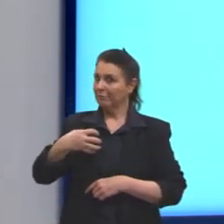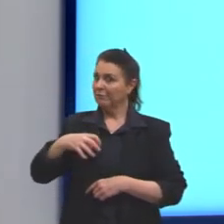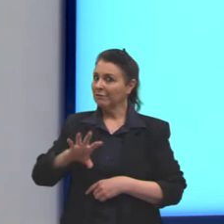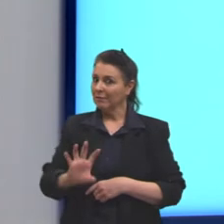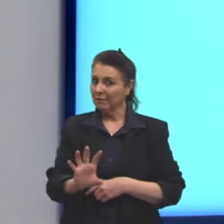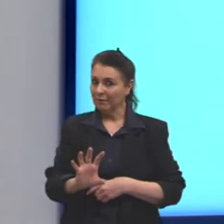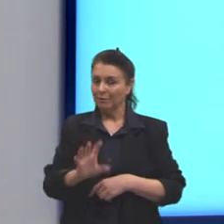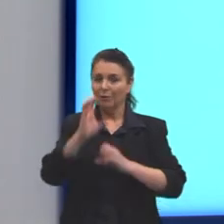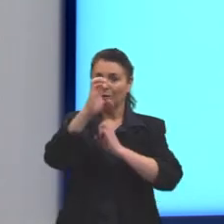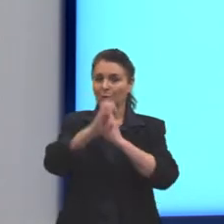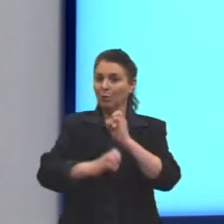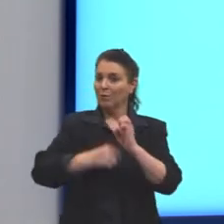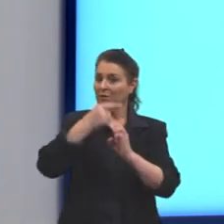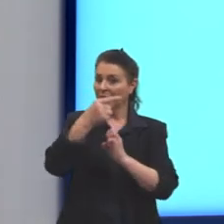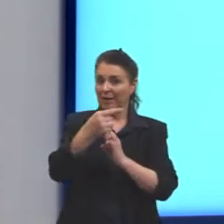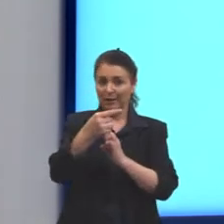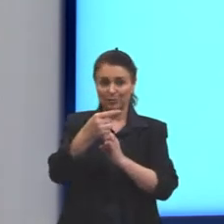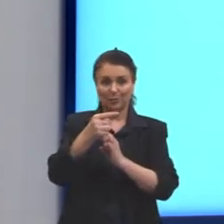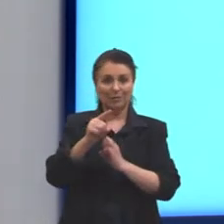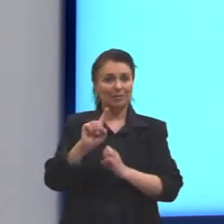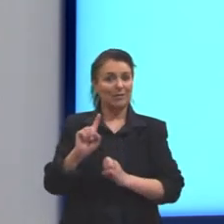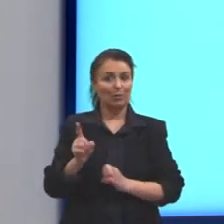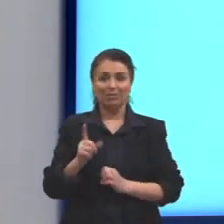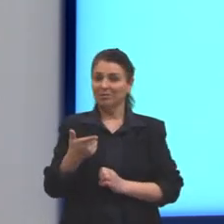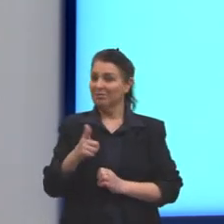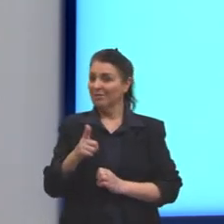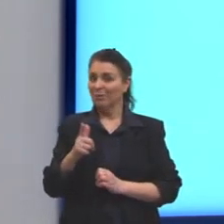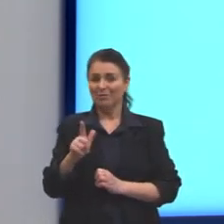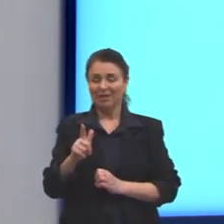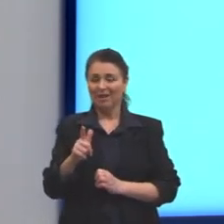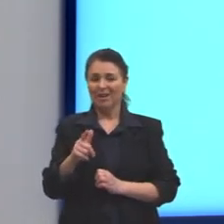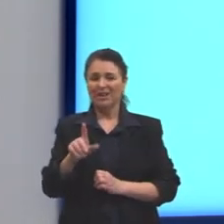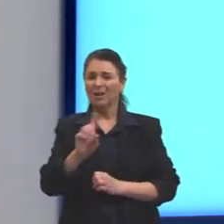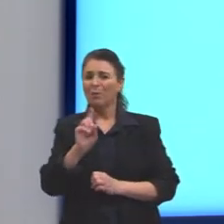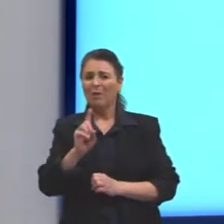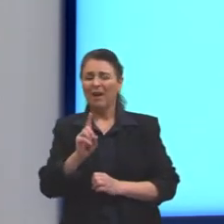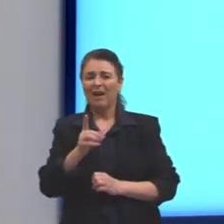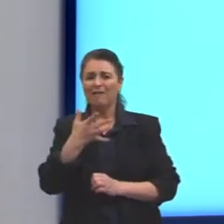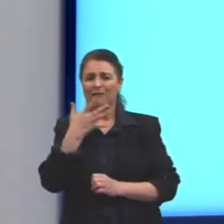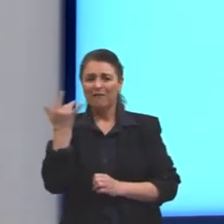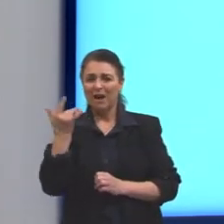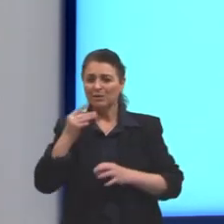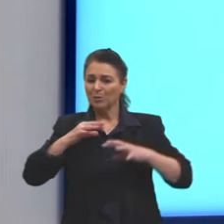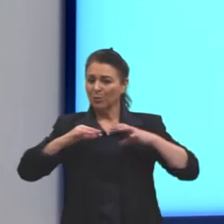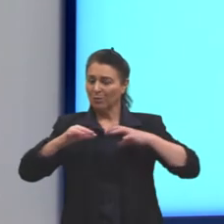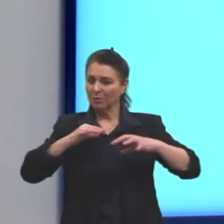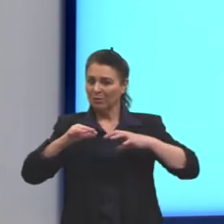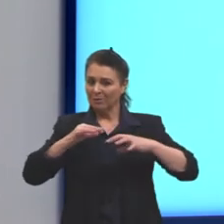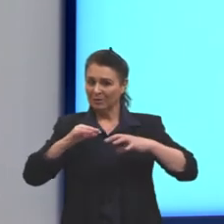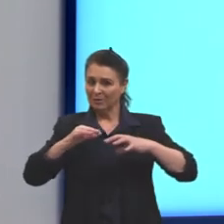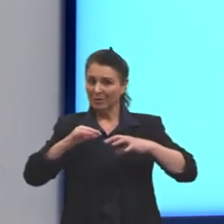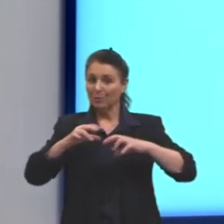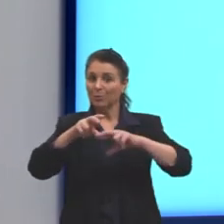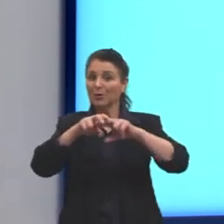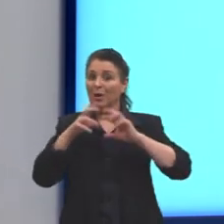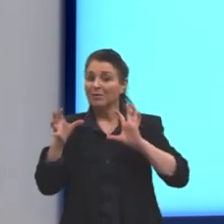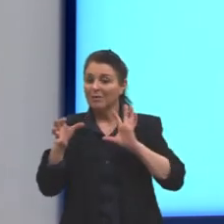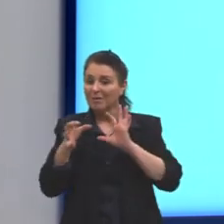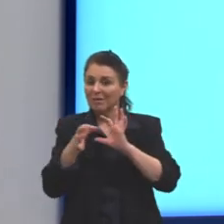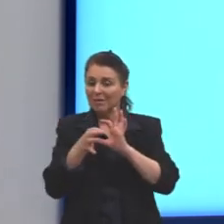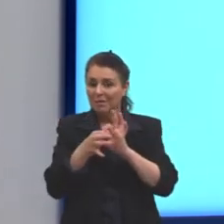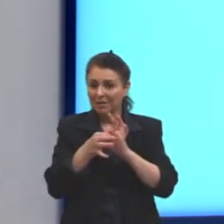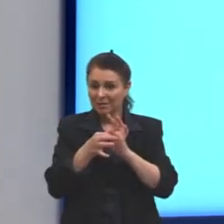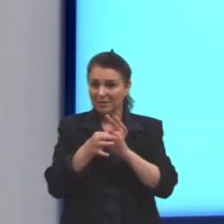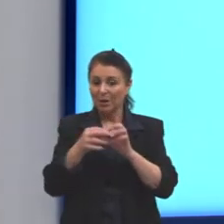né esses materiais não tem facilidade de movimentação tendo em vista a forte ligação entre eles e